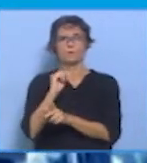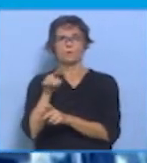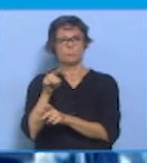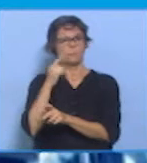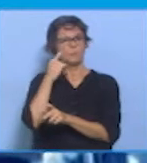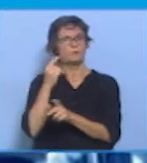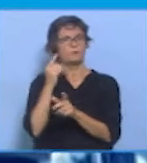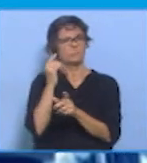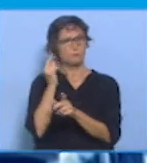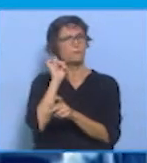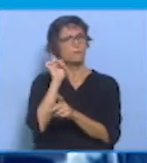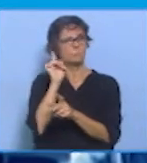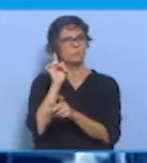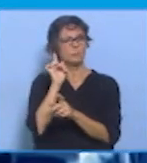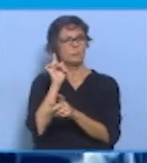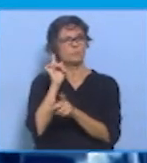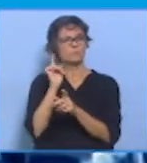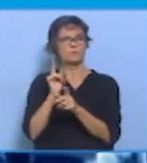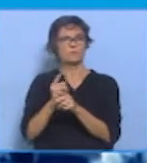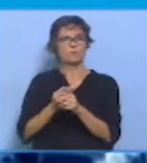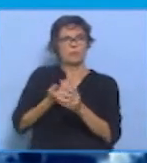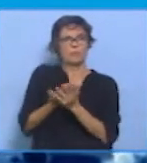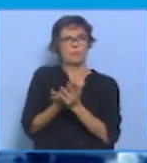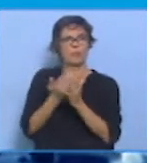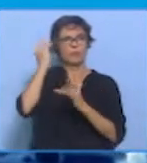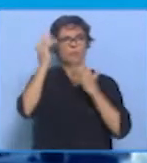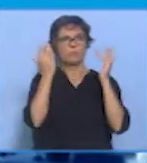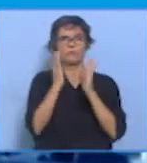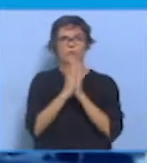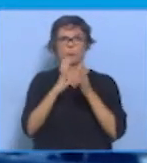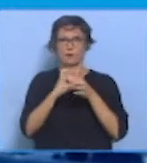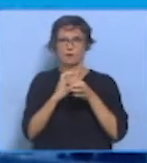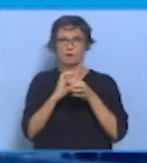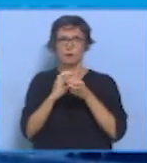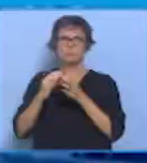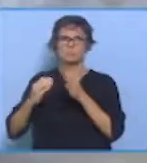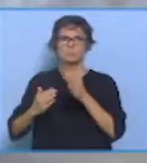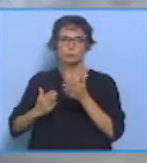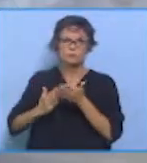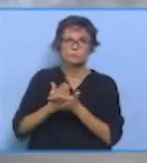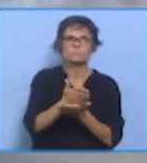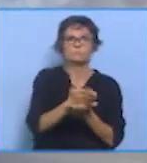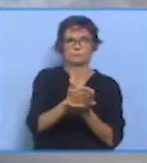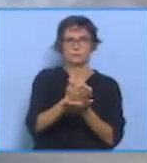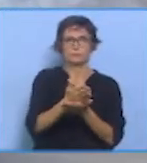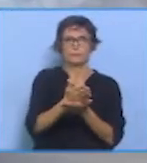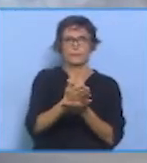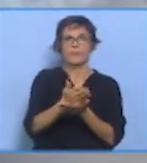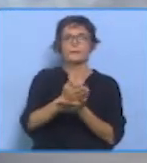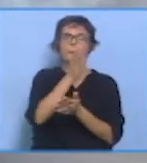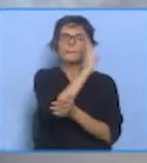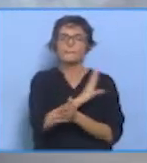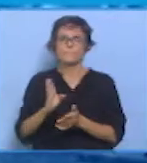preservação autêntica da teologia e daquilo que é a palavra de Deus e a tradição da Igreja. E aí